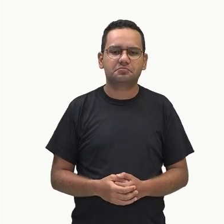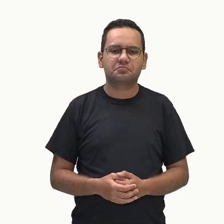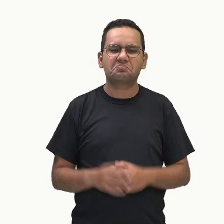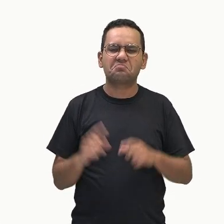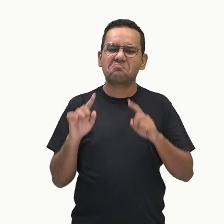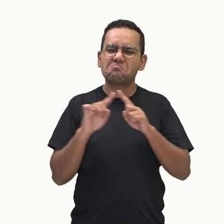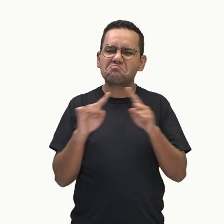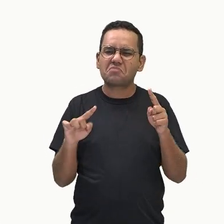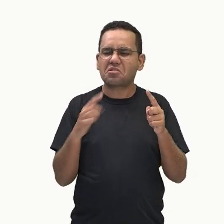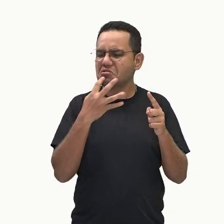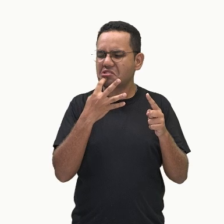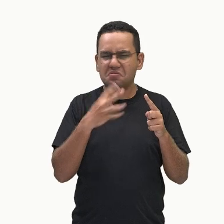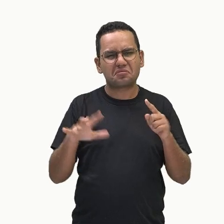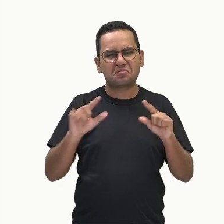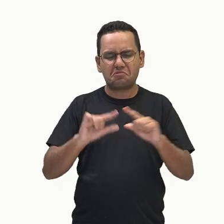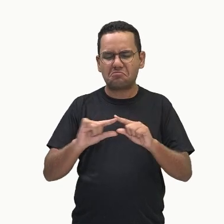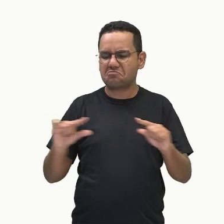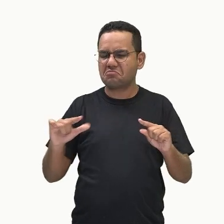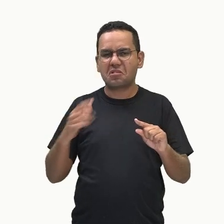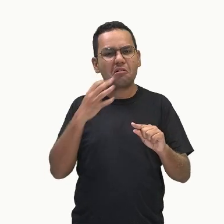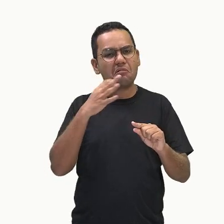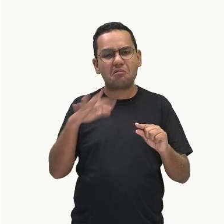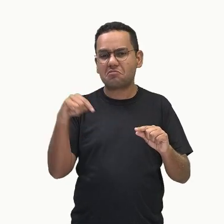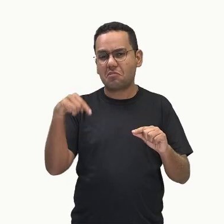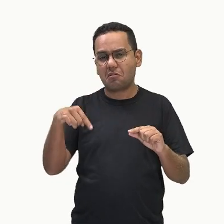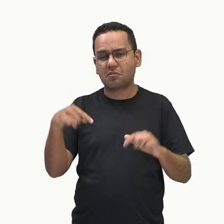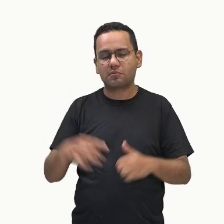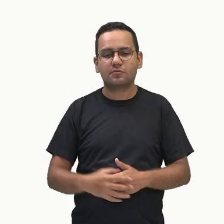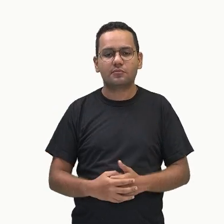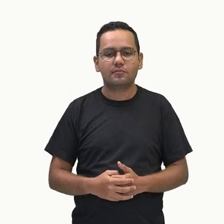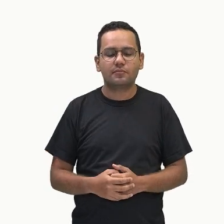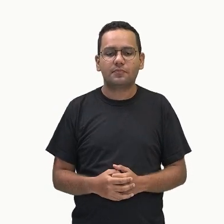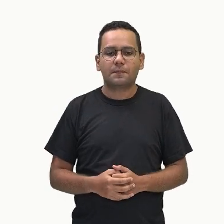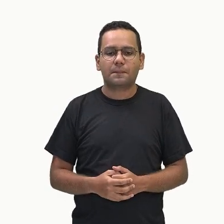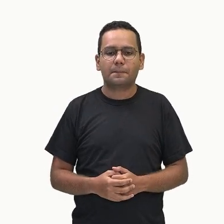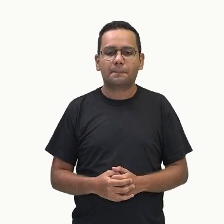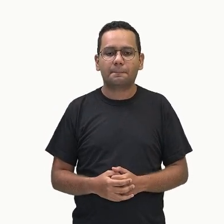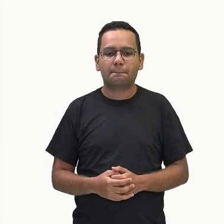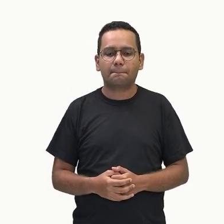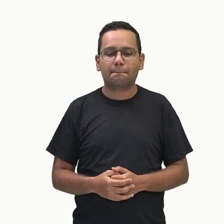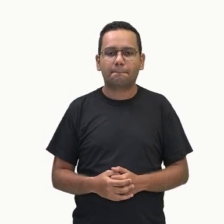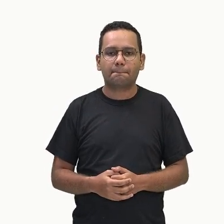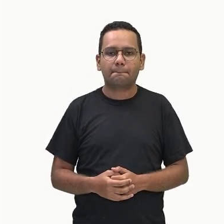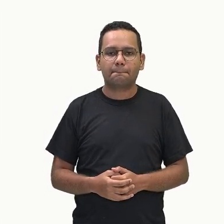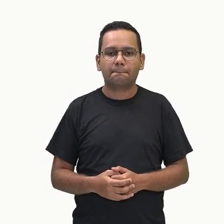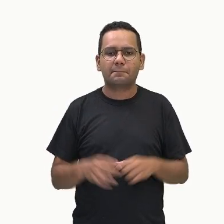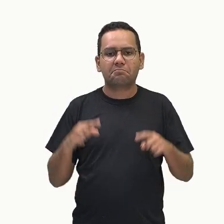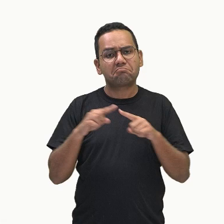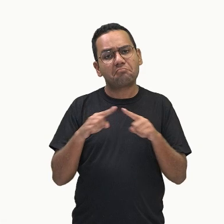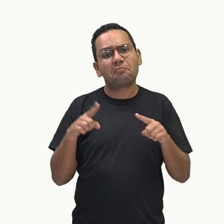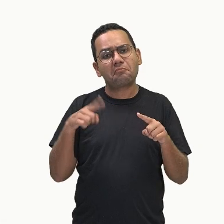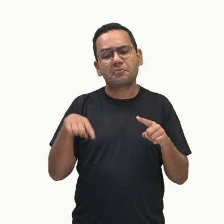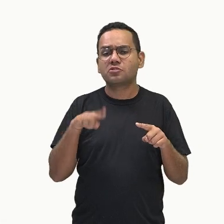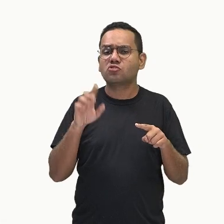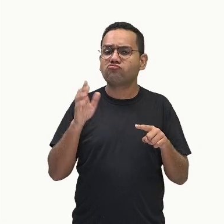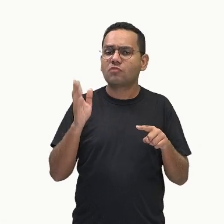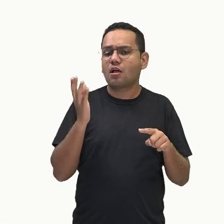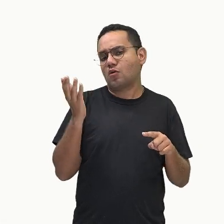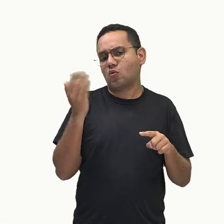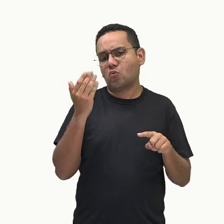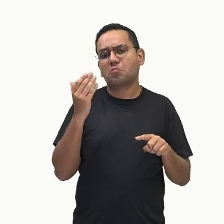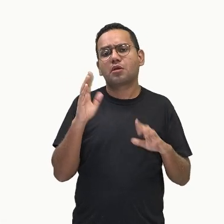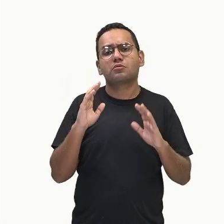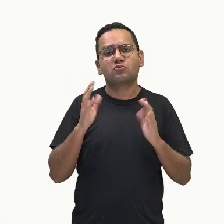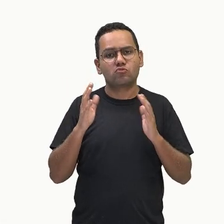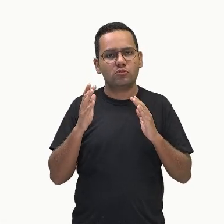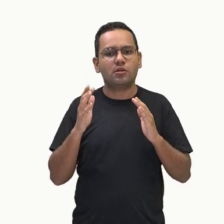Vinícius, nunca ouvi falar de cloreto de sódio, mas ele possivelmente você comeu alguma coisa com esse elemento